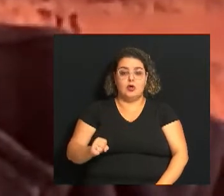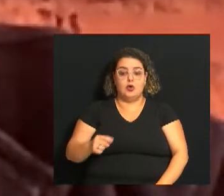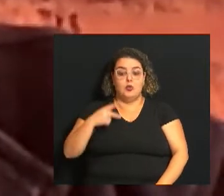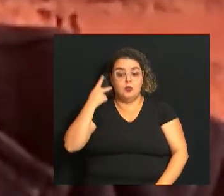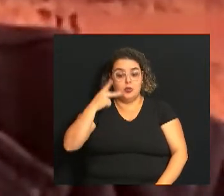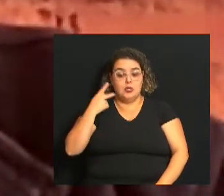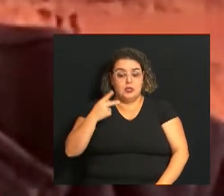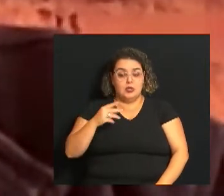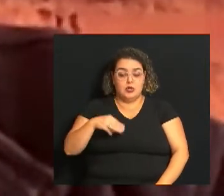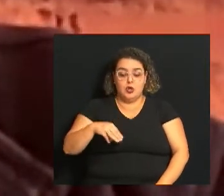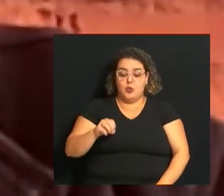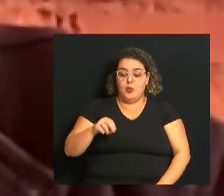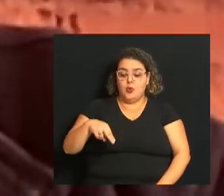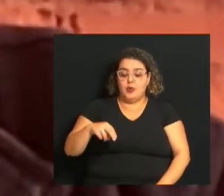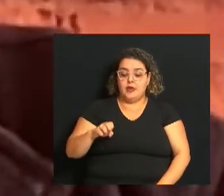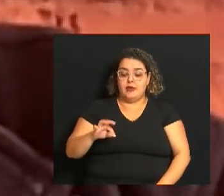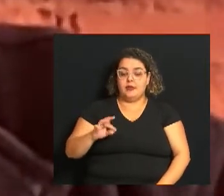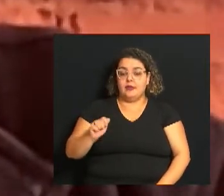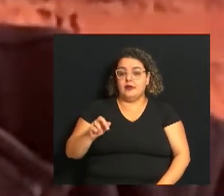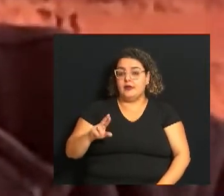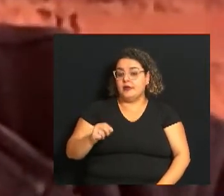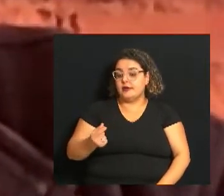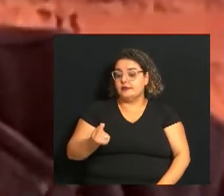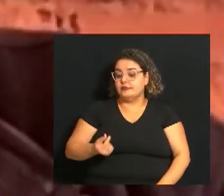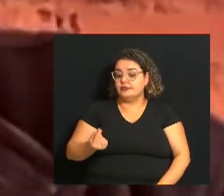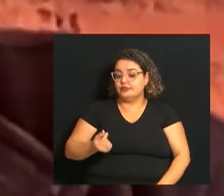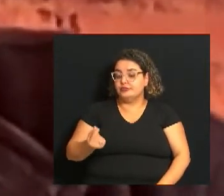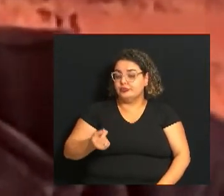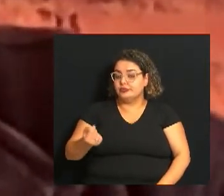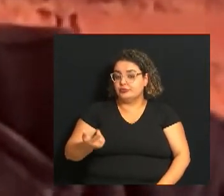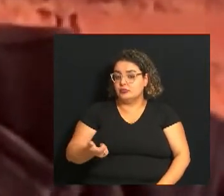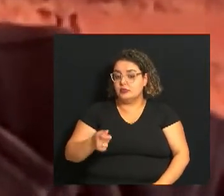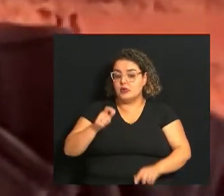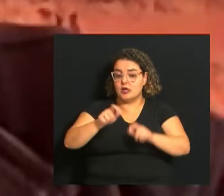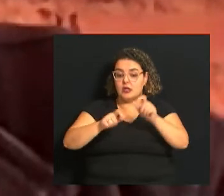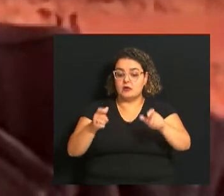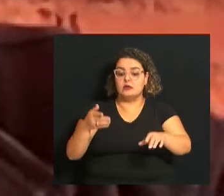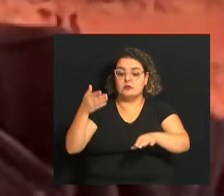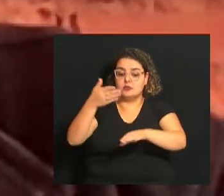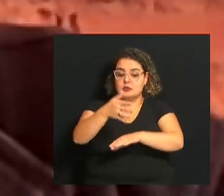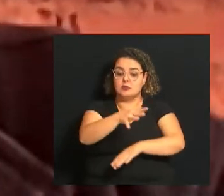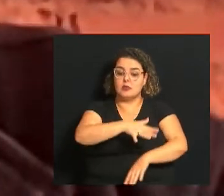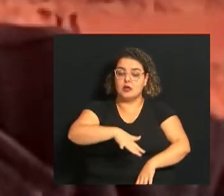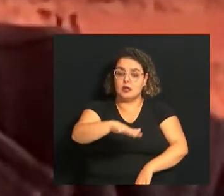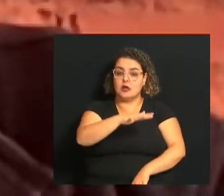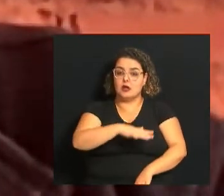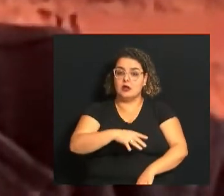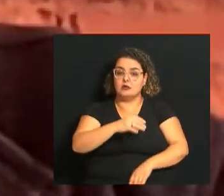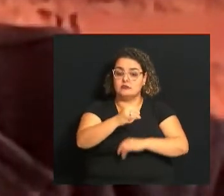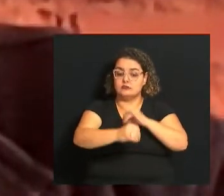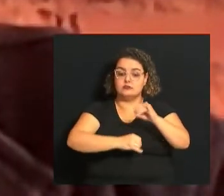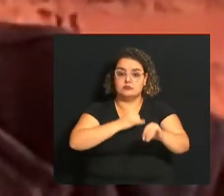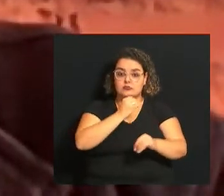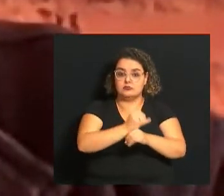governo perdeu a arrecadação, as pessoas foram para o mercado virtual, deixaram de pagar determinados impostos, por exemplo, mas todo